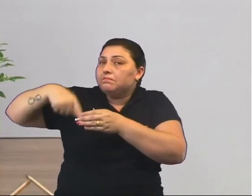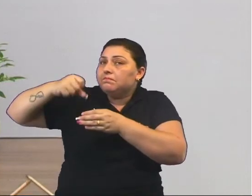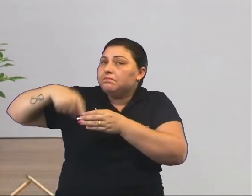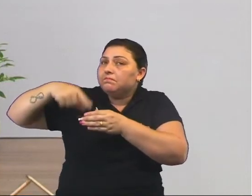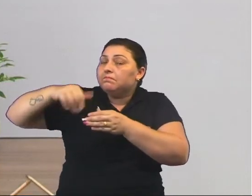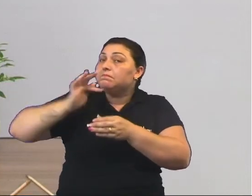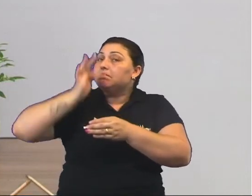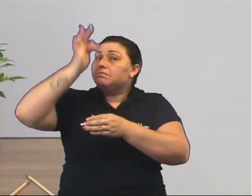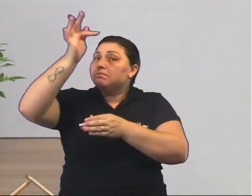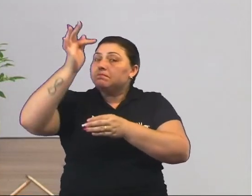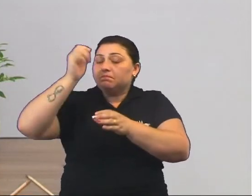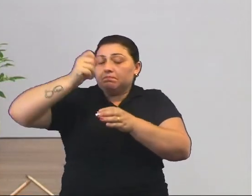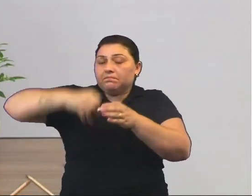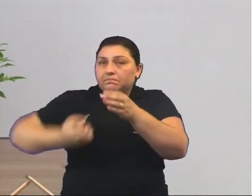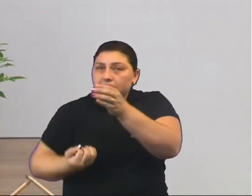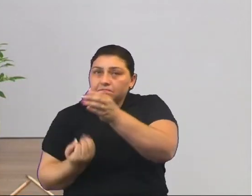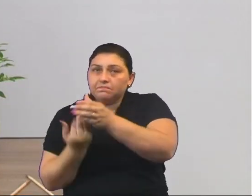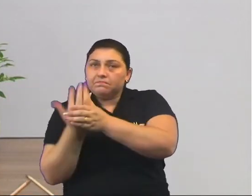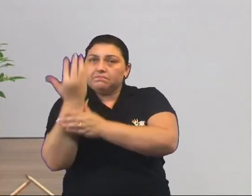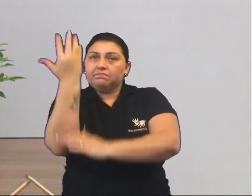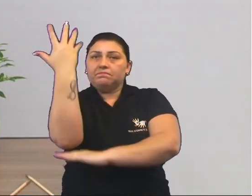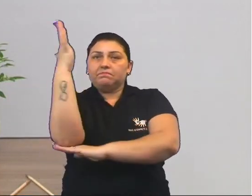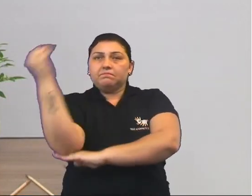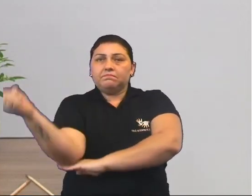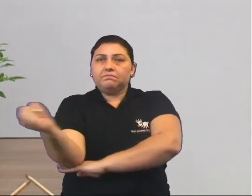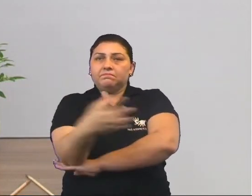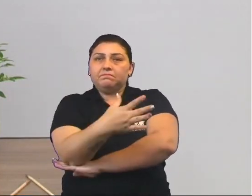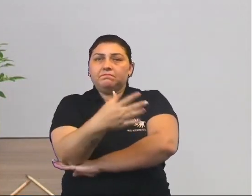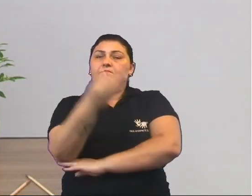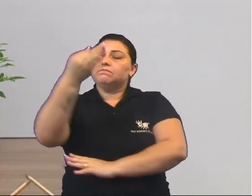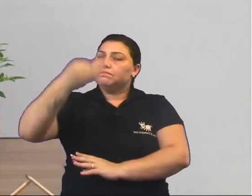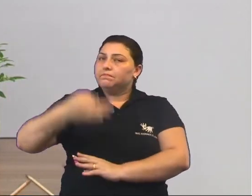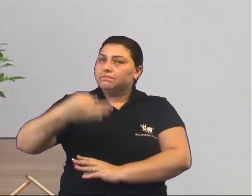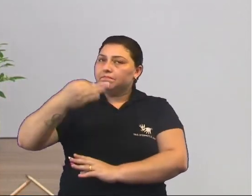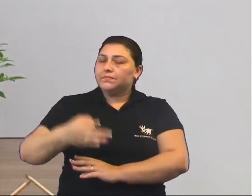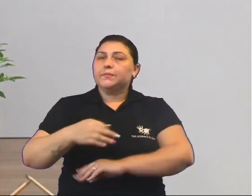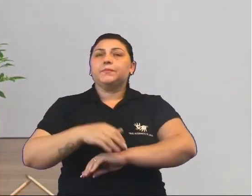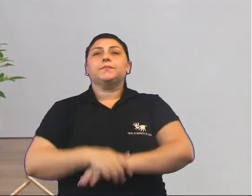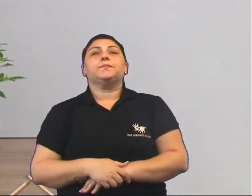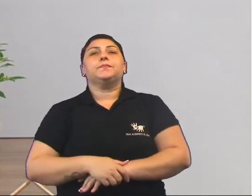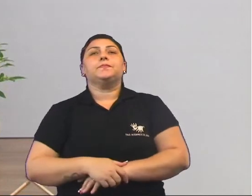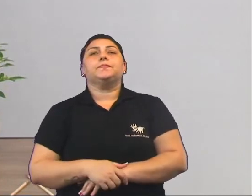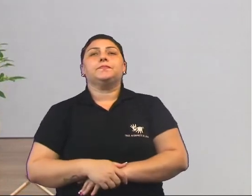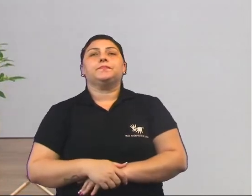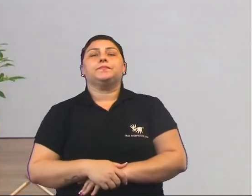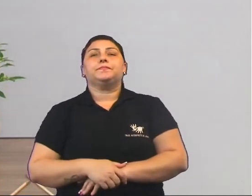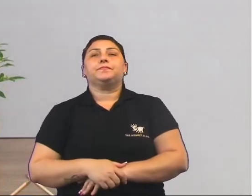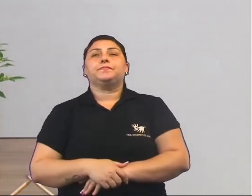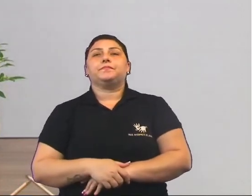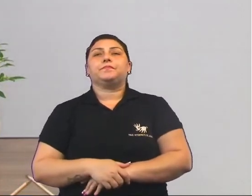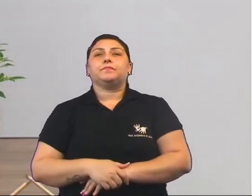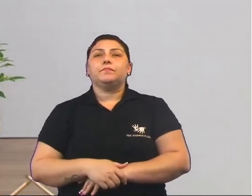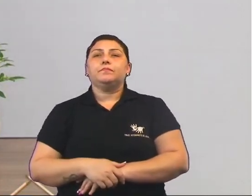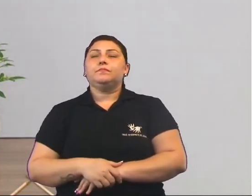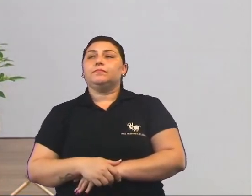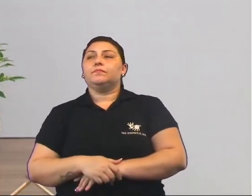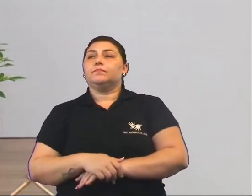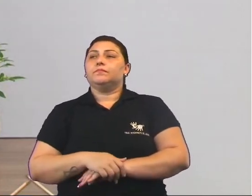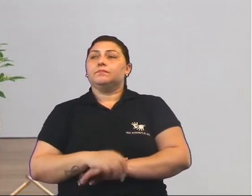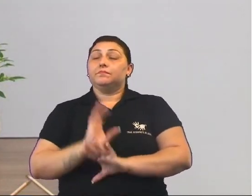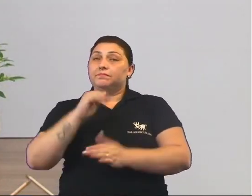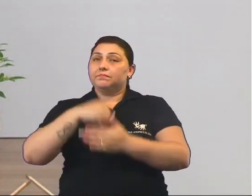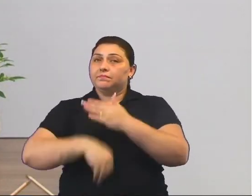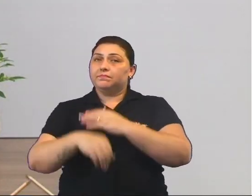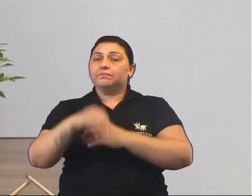a semente da planta, isso mesmo. Futuramente, essa semente que está